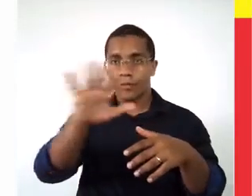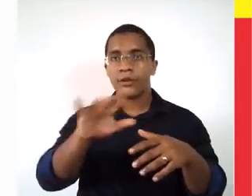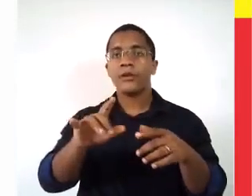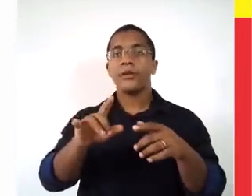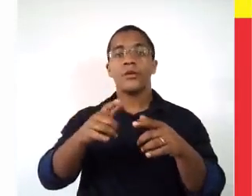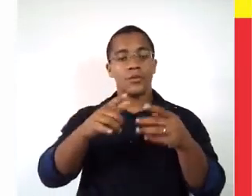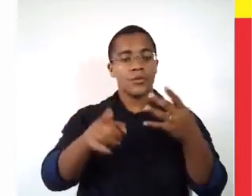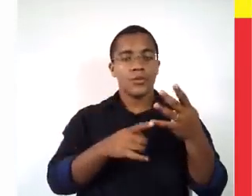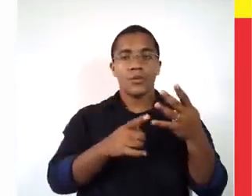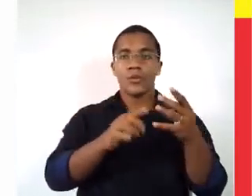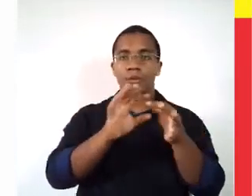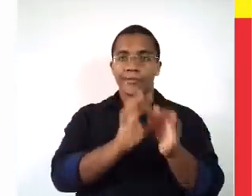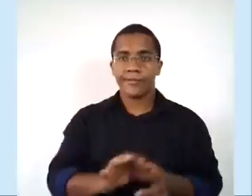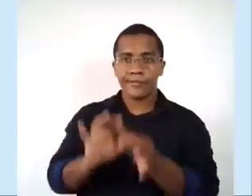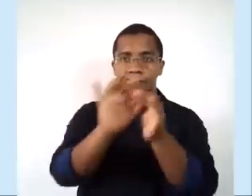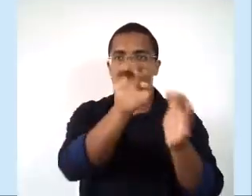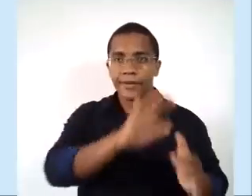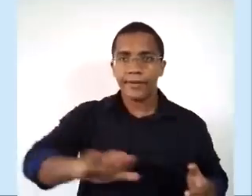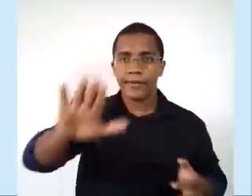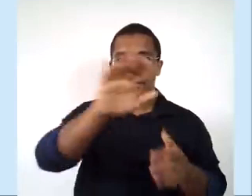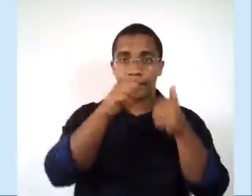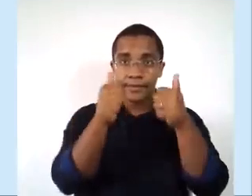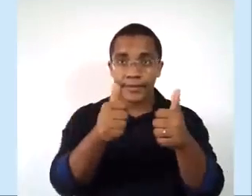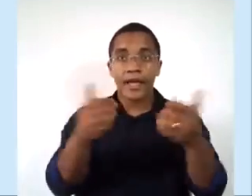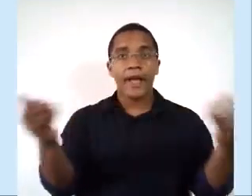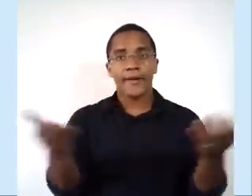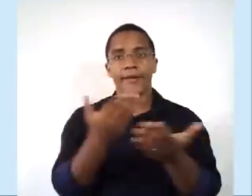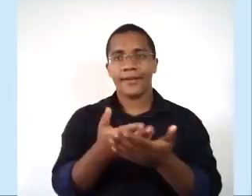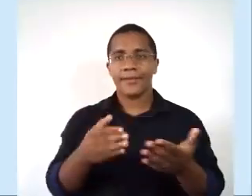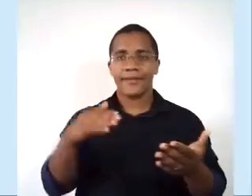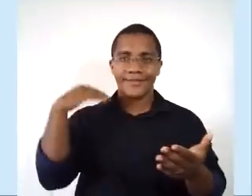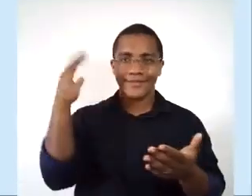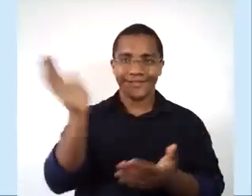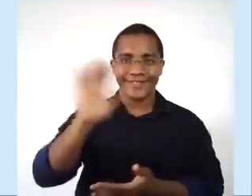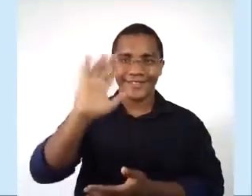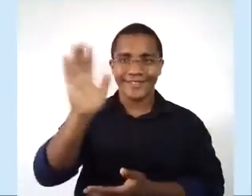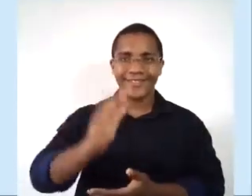e União Europeia, ok? Respondam. Até a próxima. Valeu, gente.